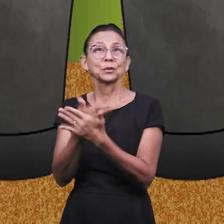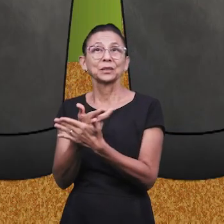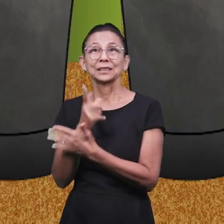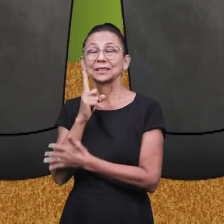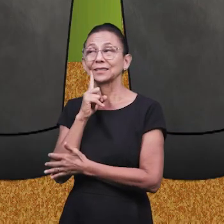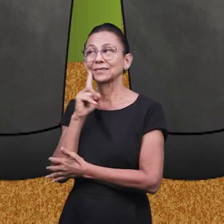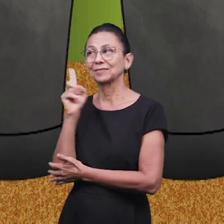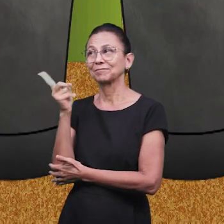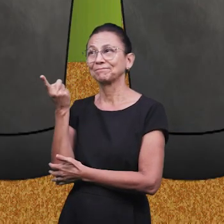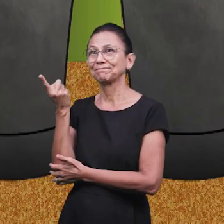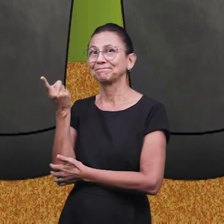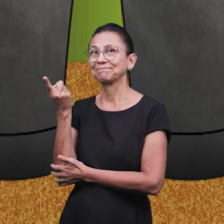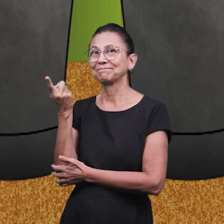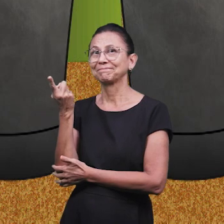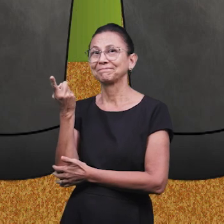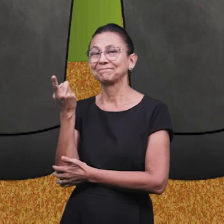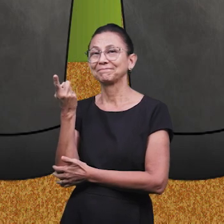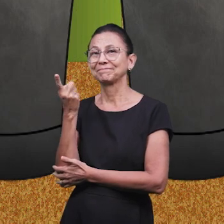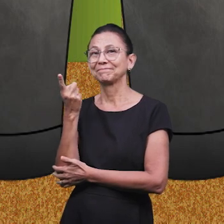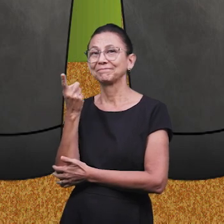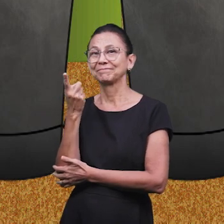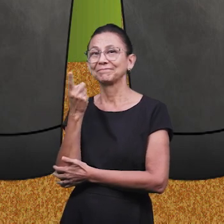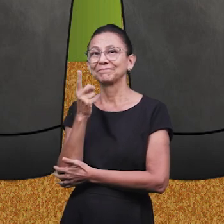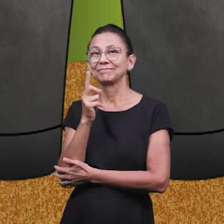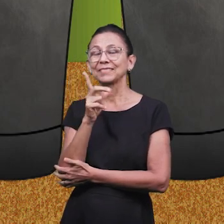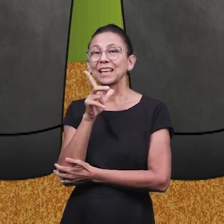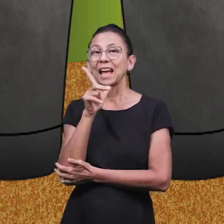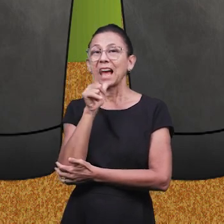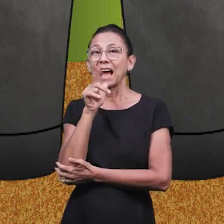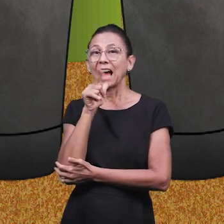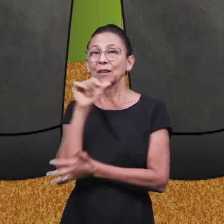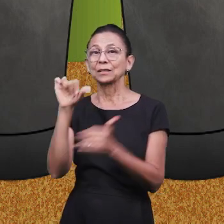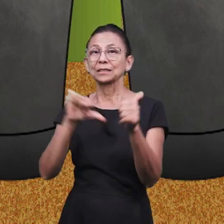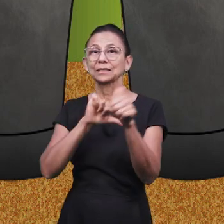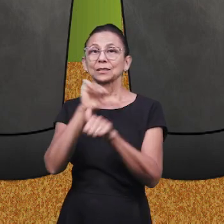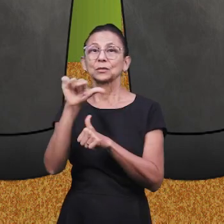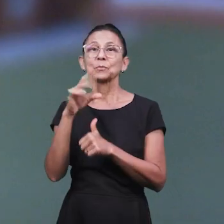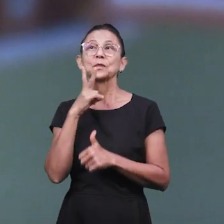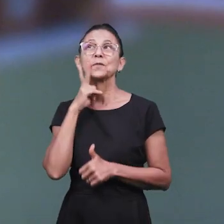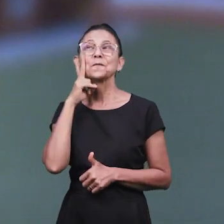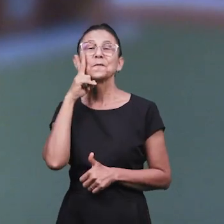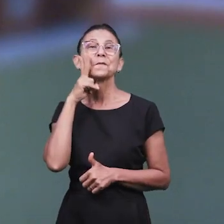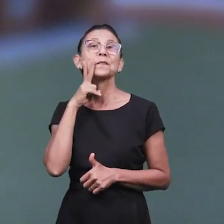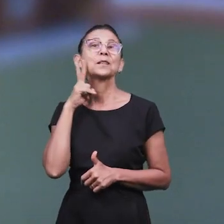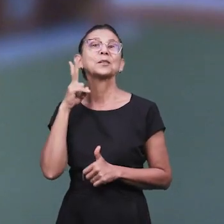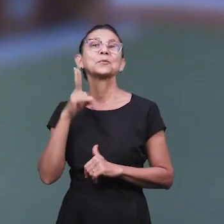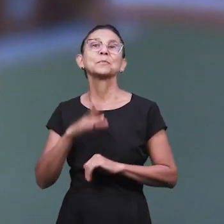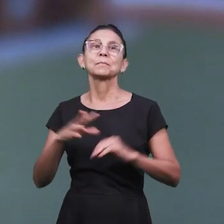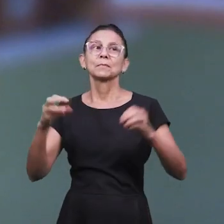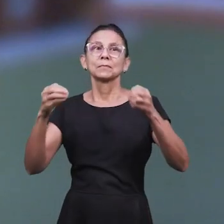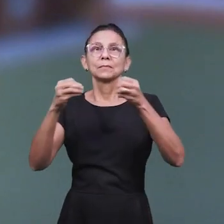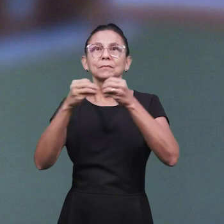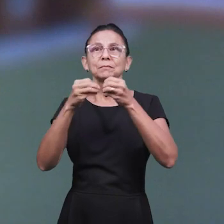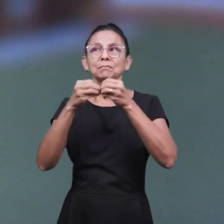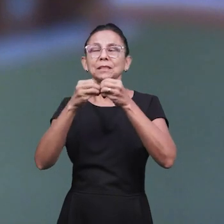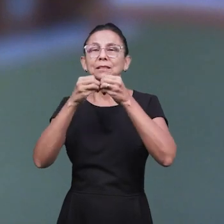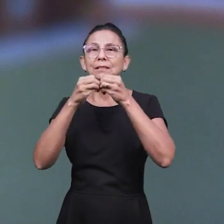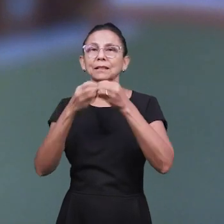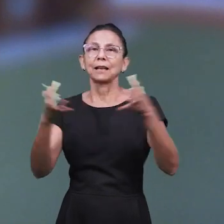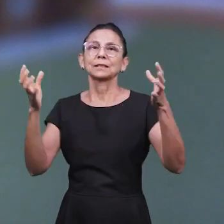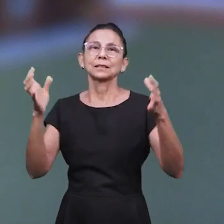Ele transformou água em vinho. E este milagre foi uma bênção para